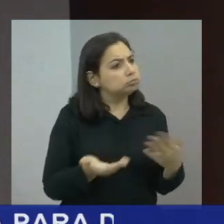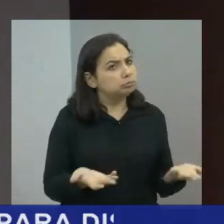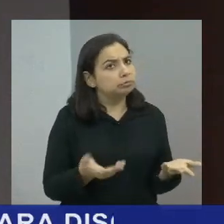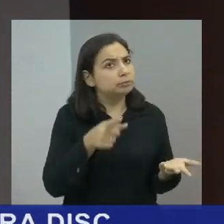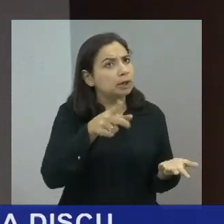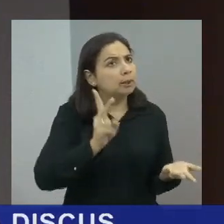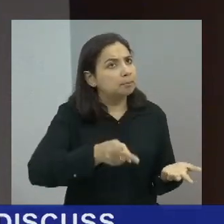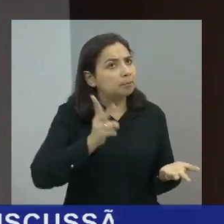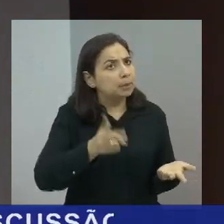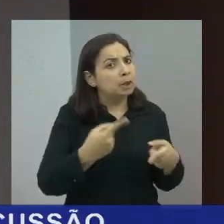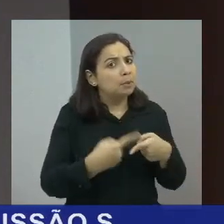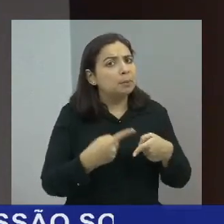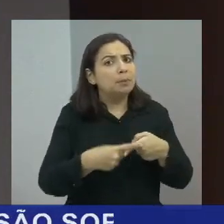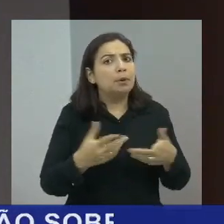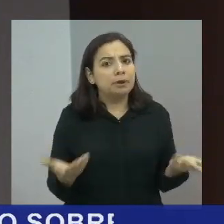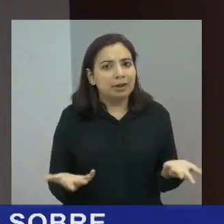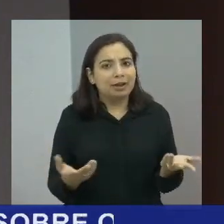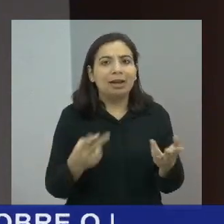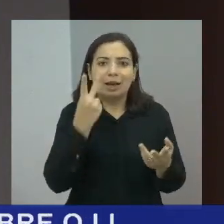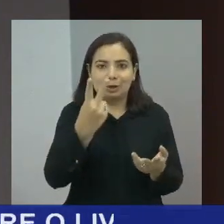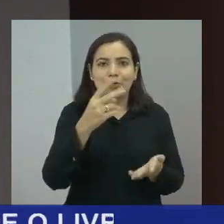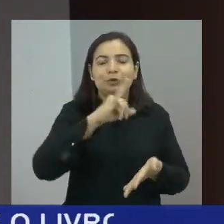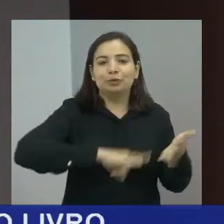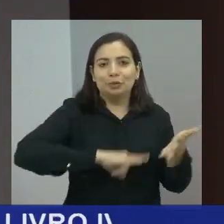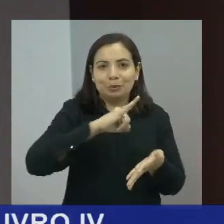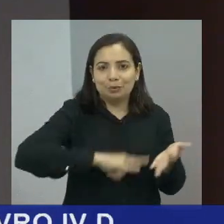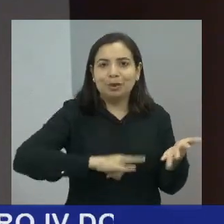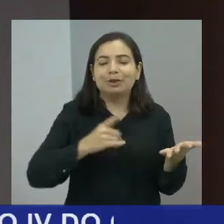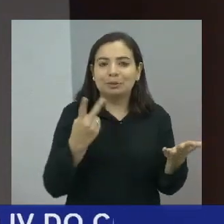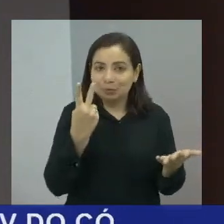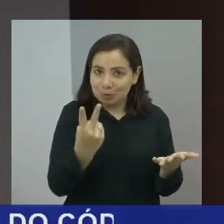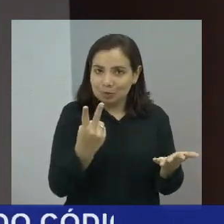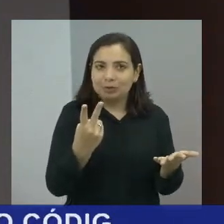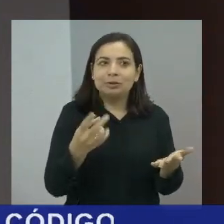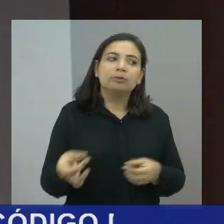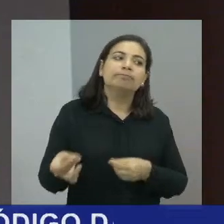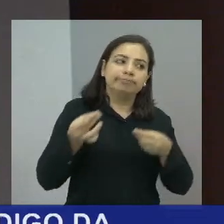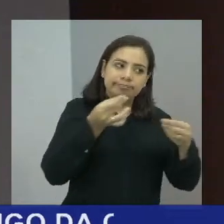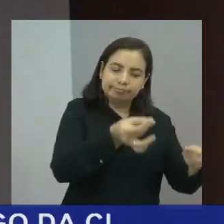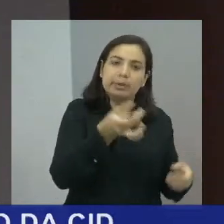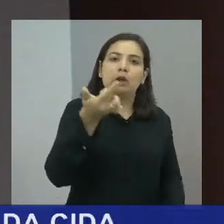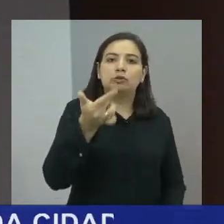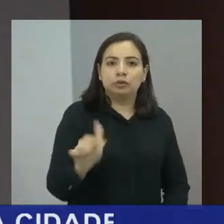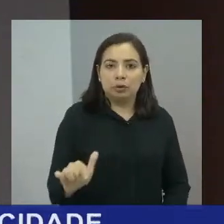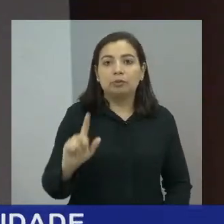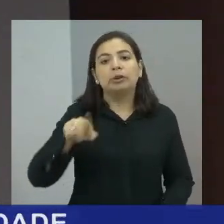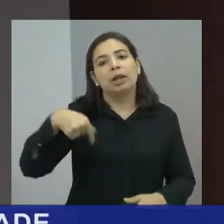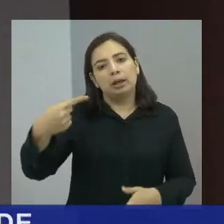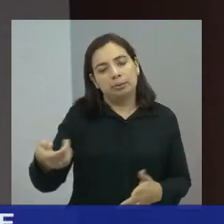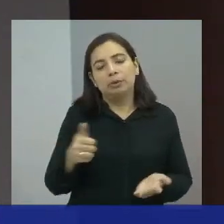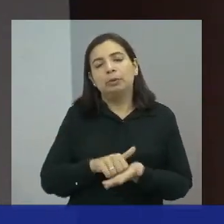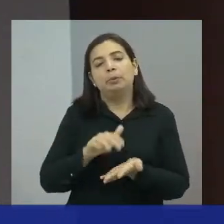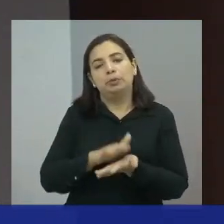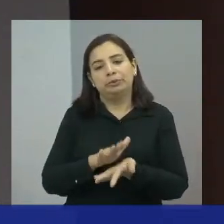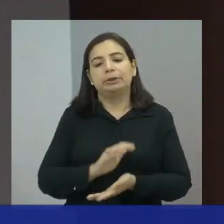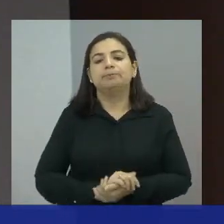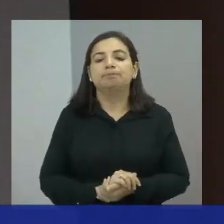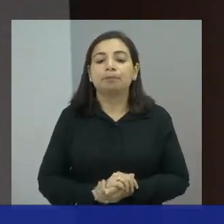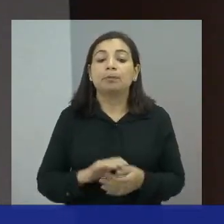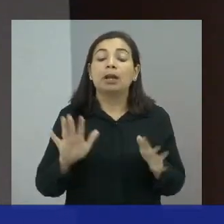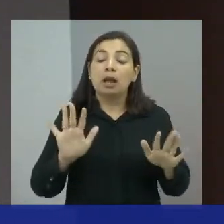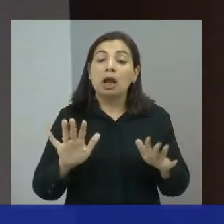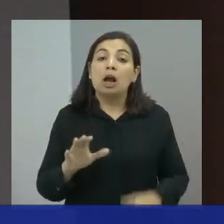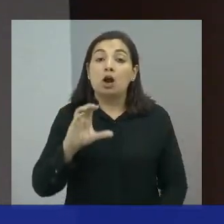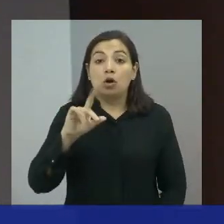que se chama auto de infração. São 2 documentos. Tá? Então, a proposta que está aqui no Código da Cidade é que